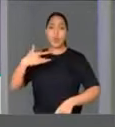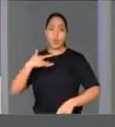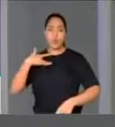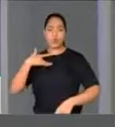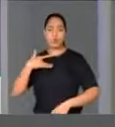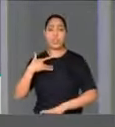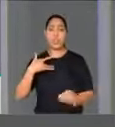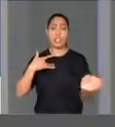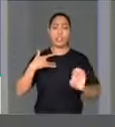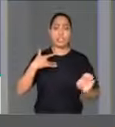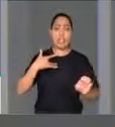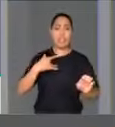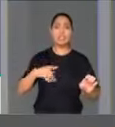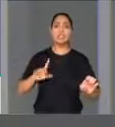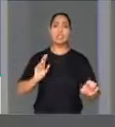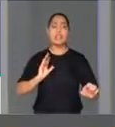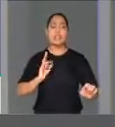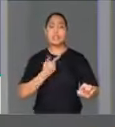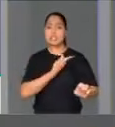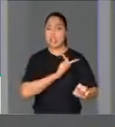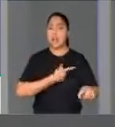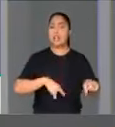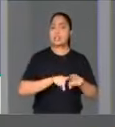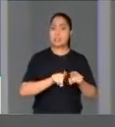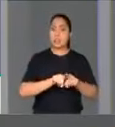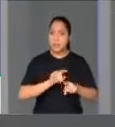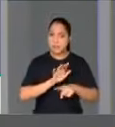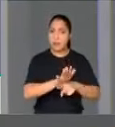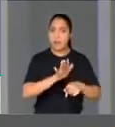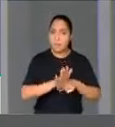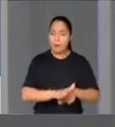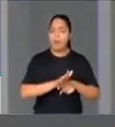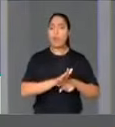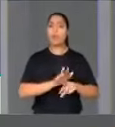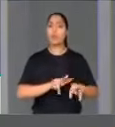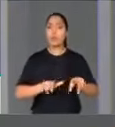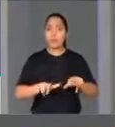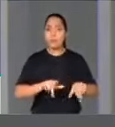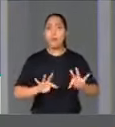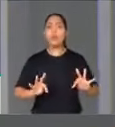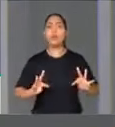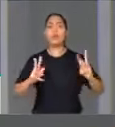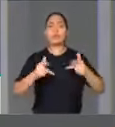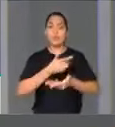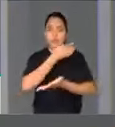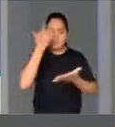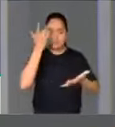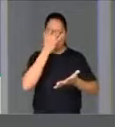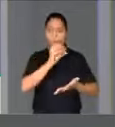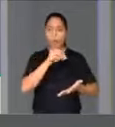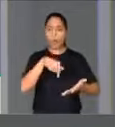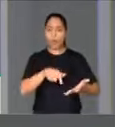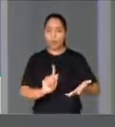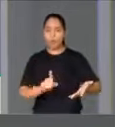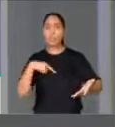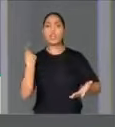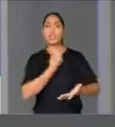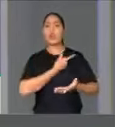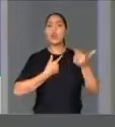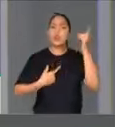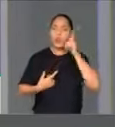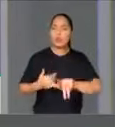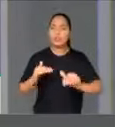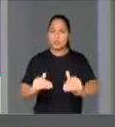as trans atendendo seus irmãos nas ONGs, que a gente conseguiu superar uma